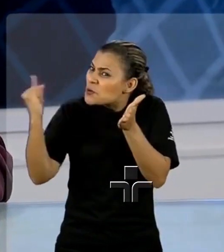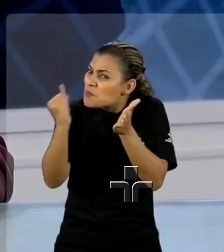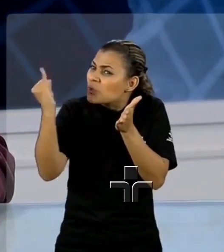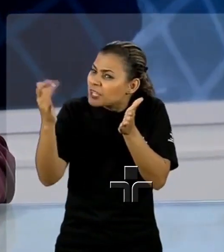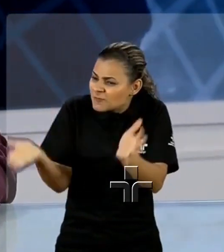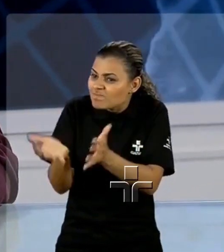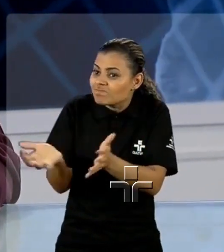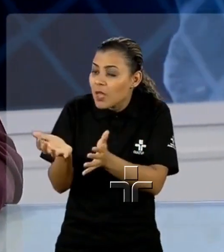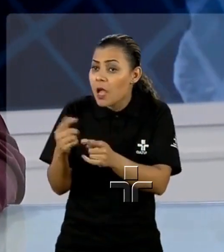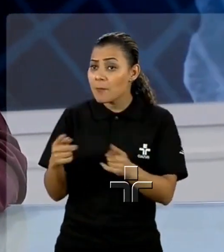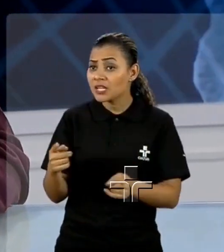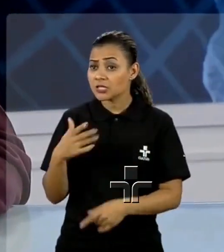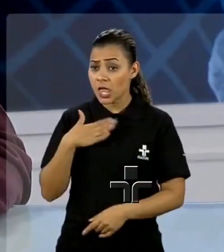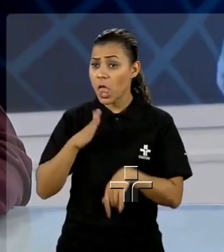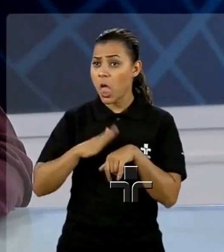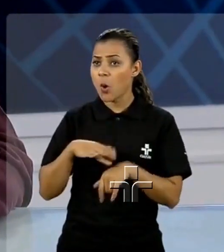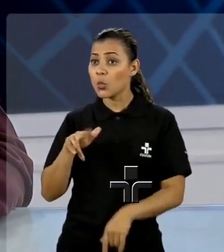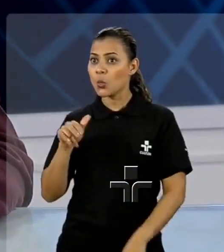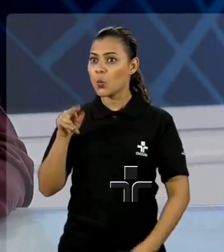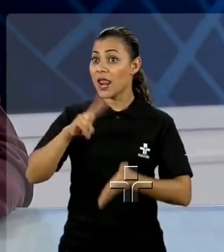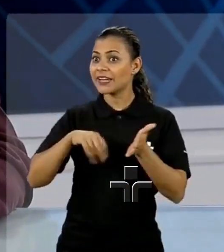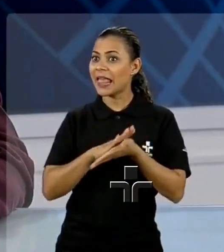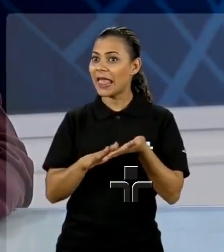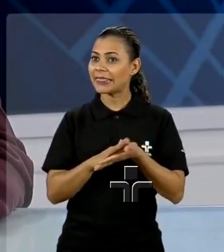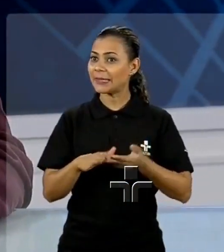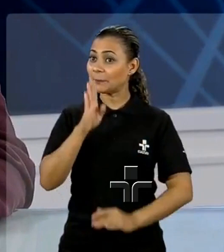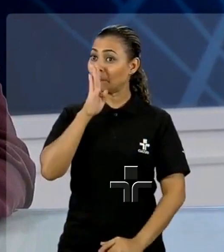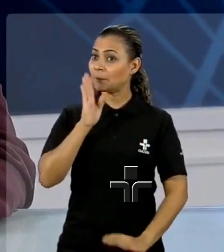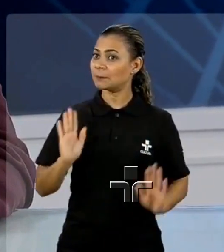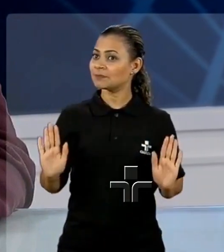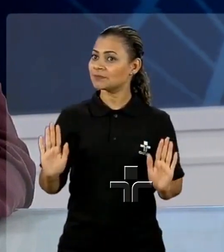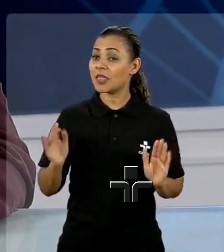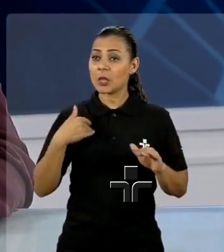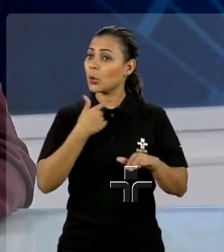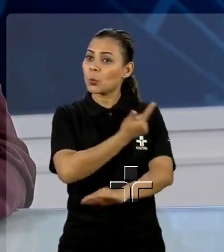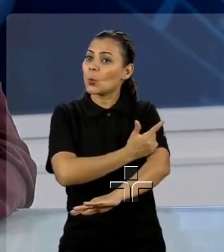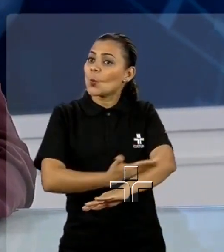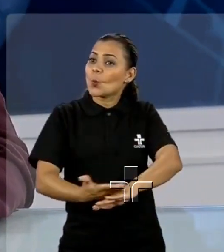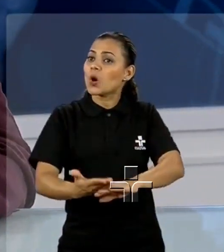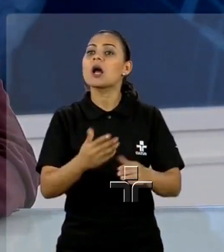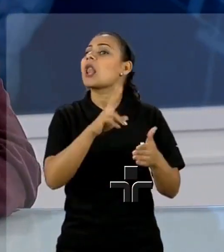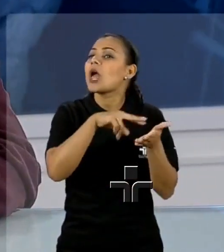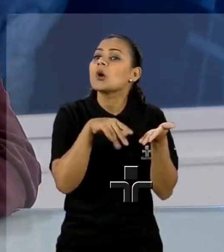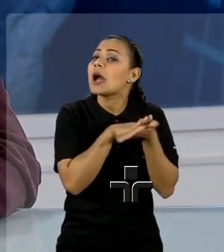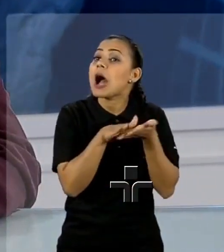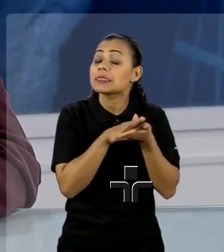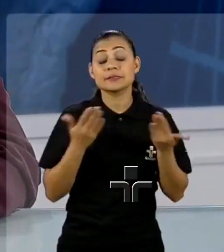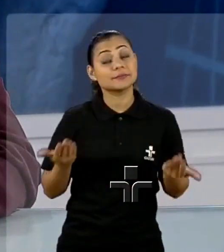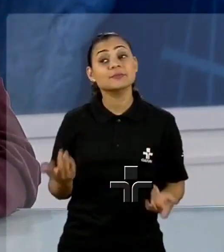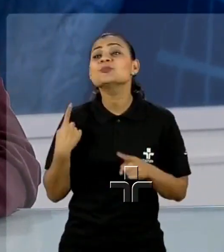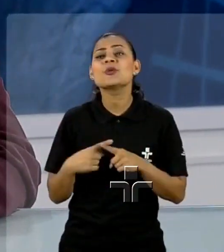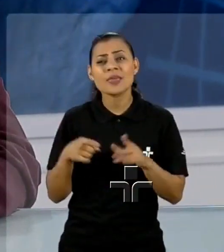leitura, e nunca ter lido um livro na vida, e não ter o hábito da leitura. Por que eu digo isso? Porque é muito